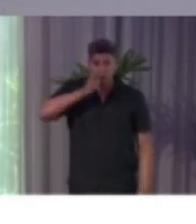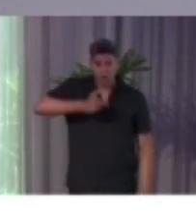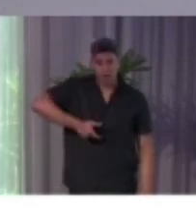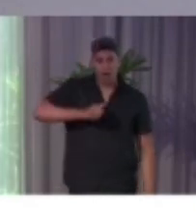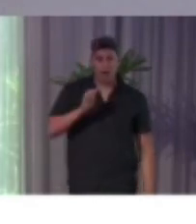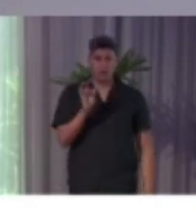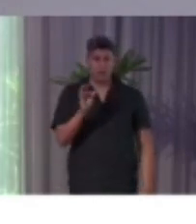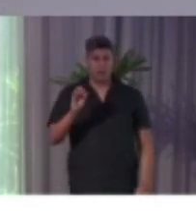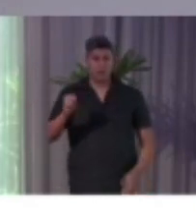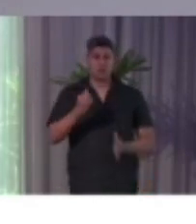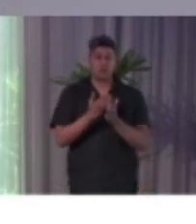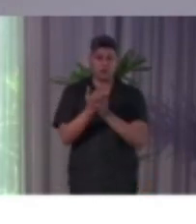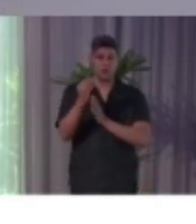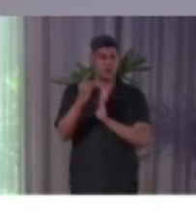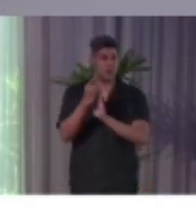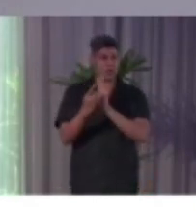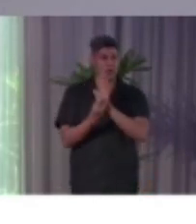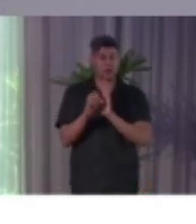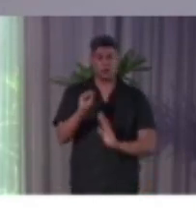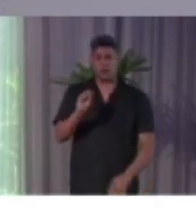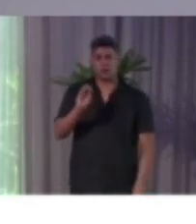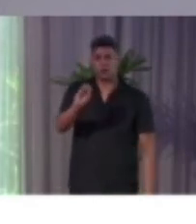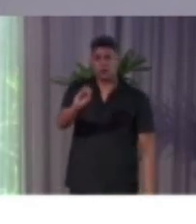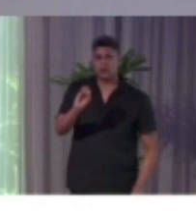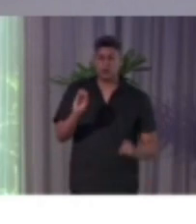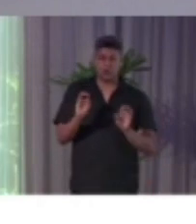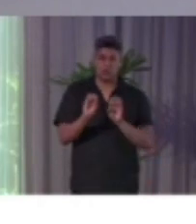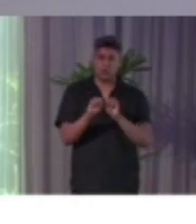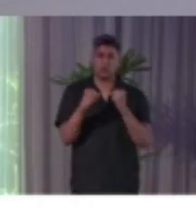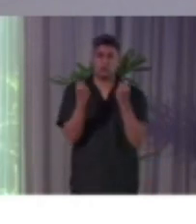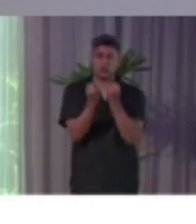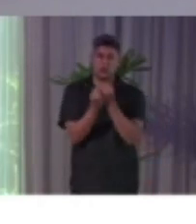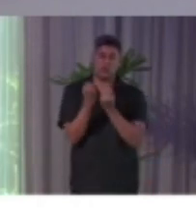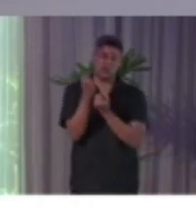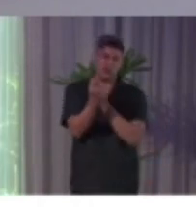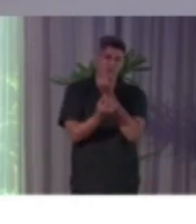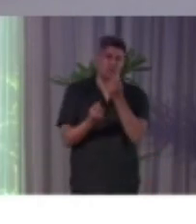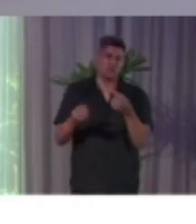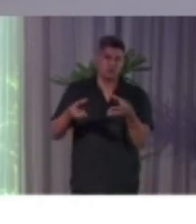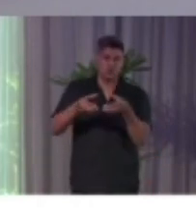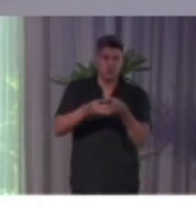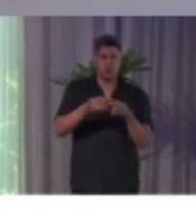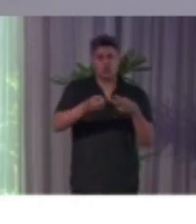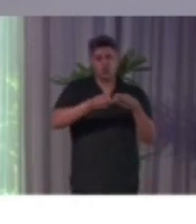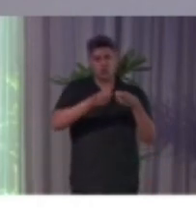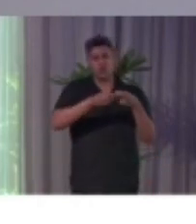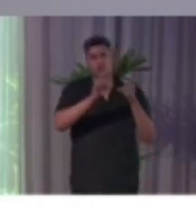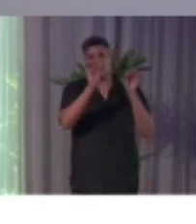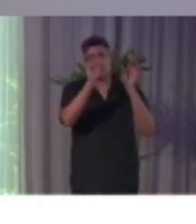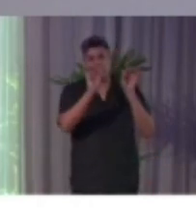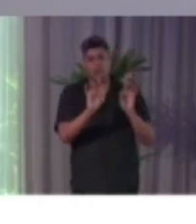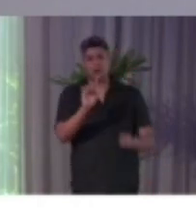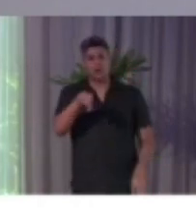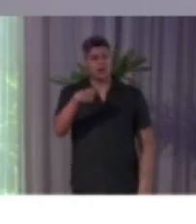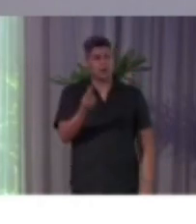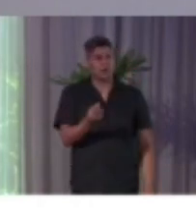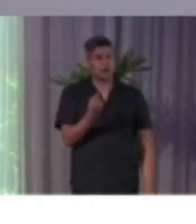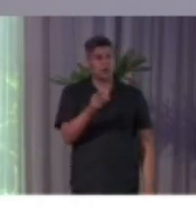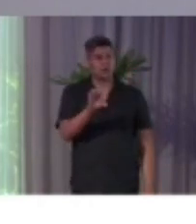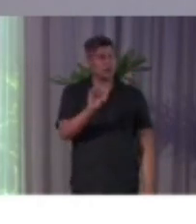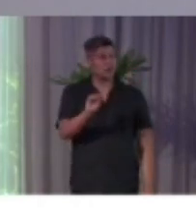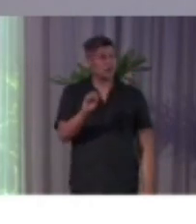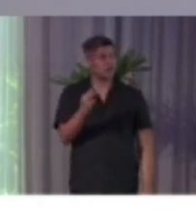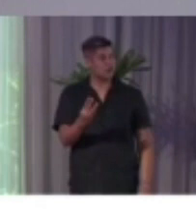TS começou na década de 80, com seminários e alguns grupos de especialistas. Depois, em 83, teve a primeira